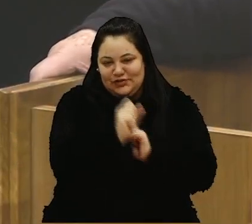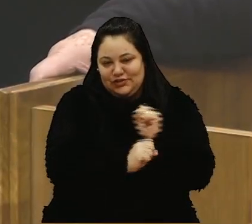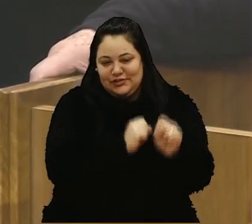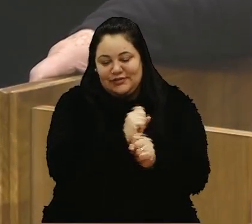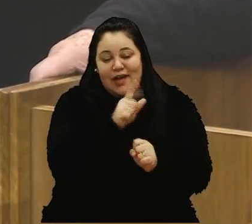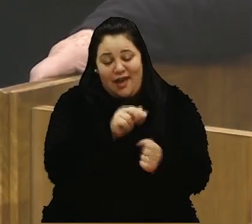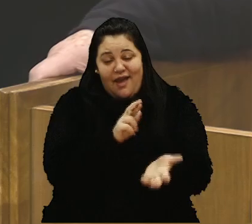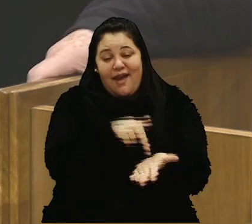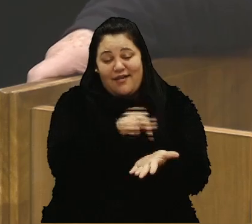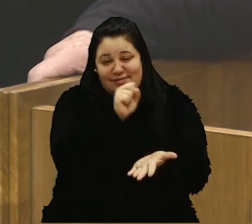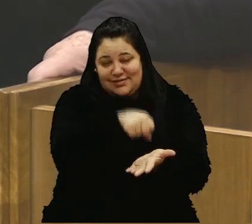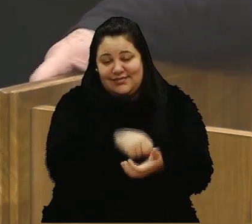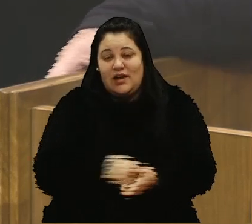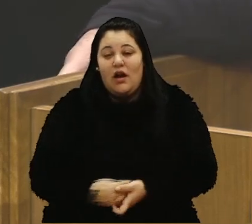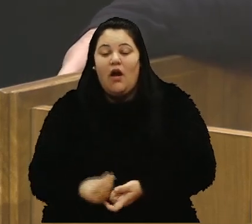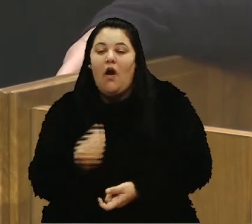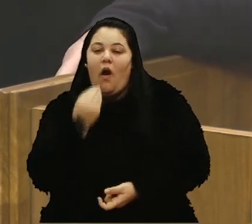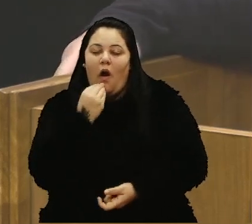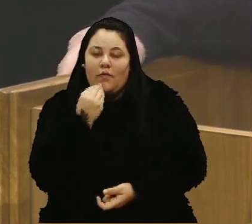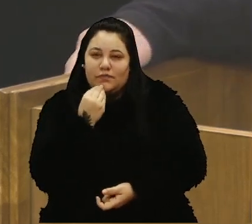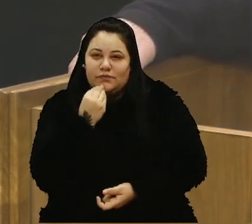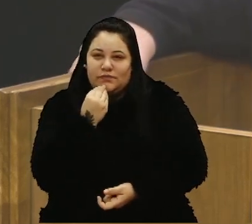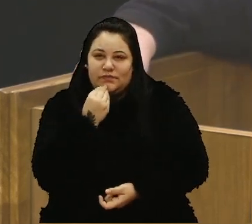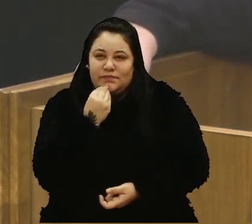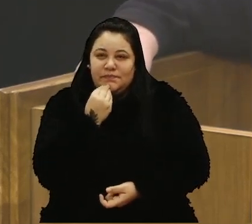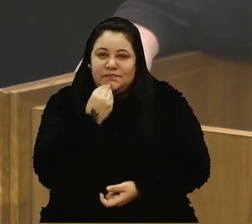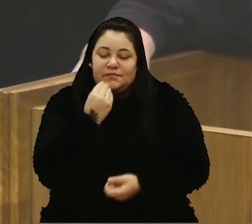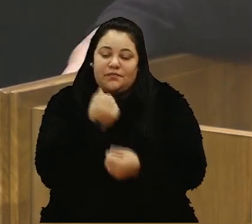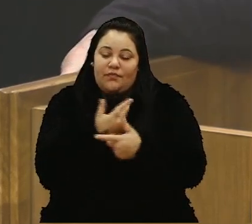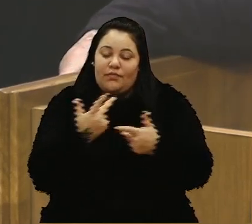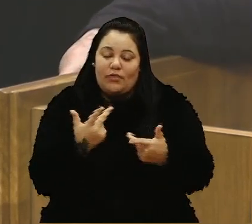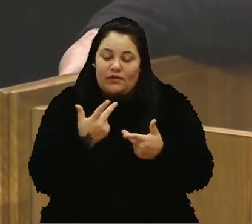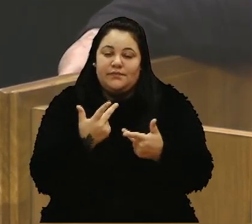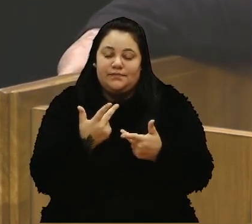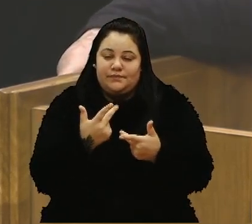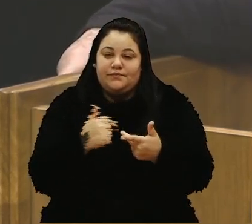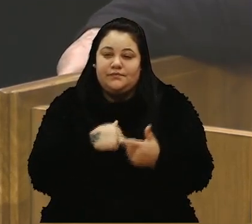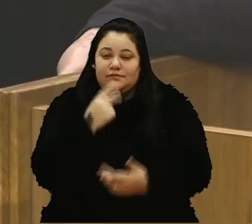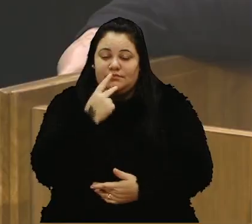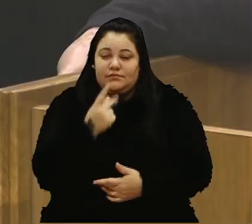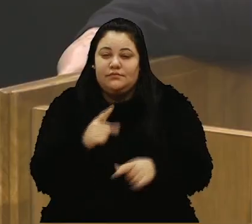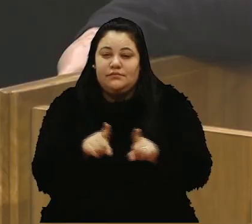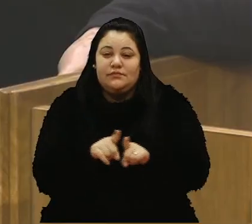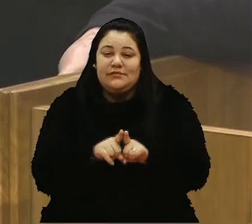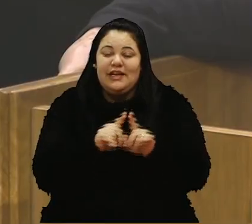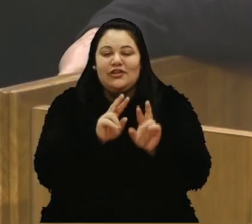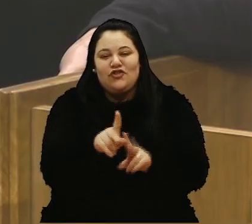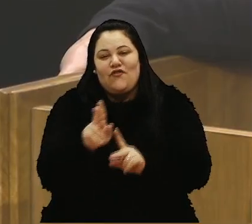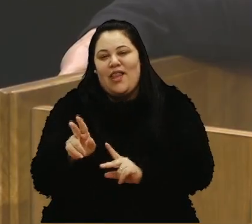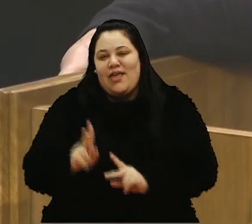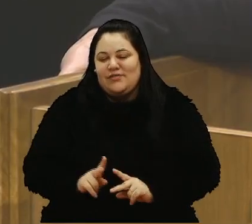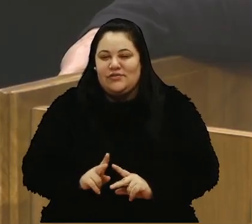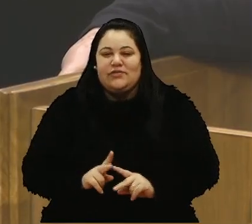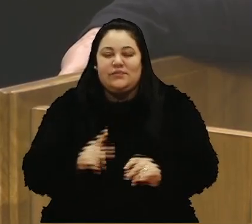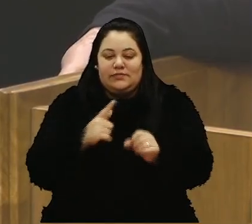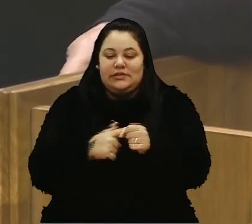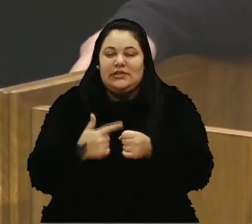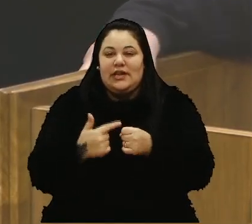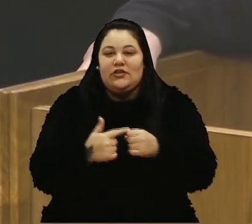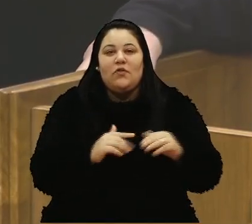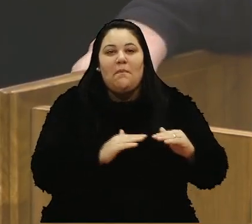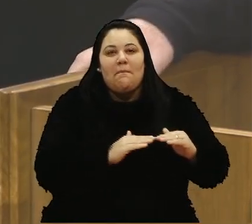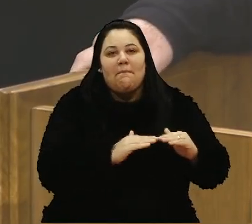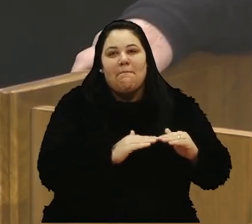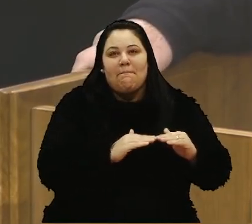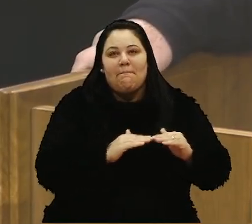real. Obviamente que são situações, e aí refiro, diferentes, né? É uma cidade plana,